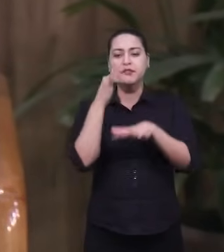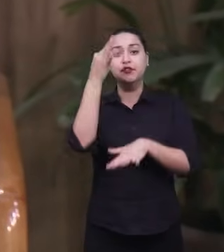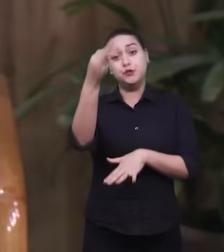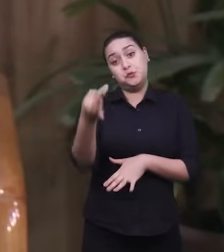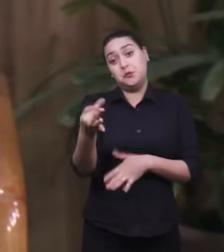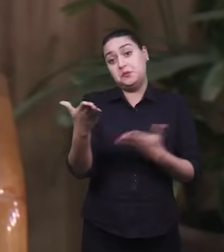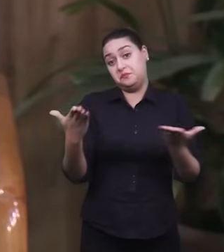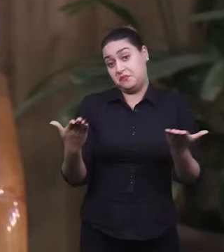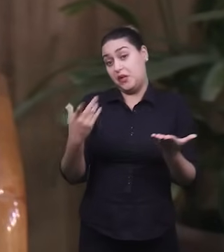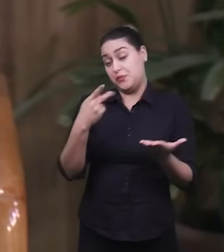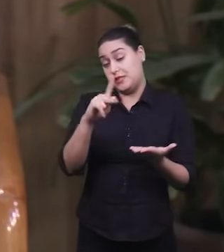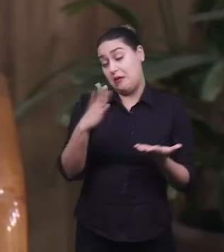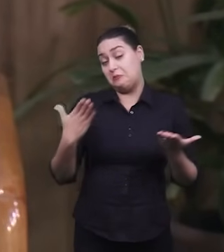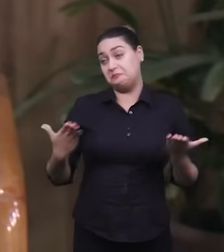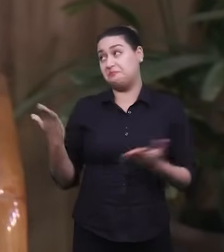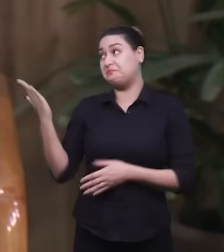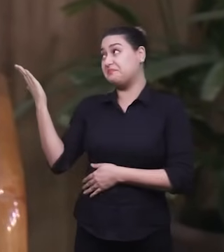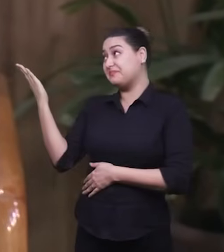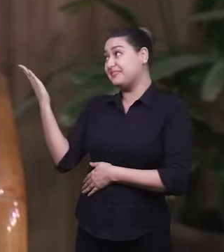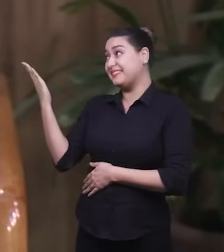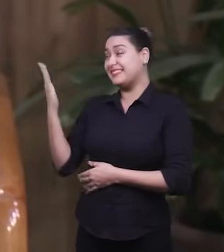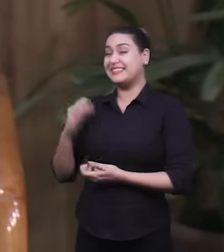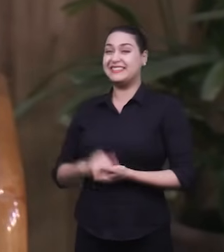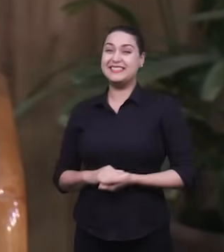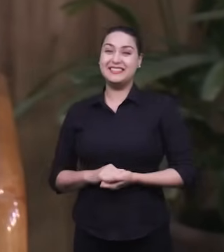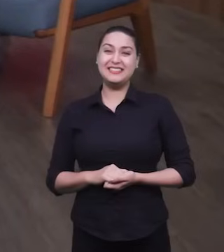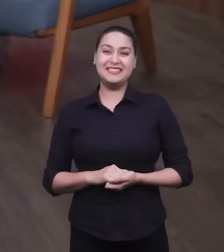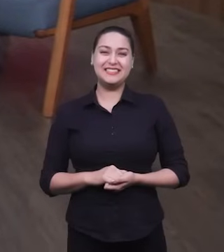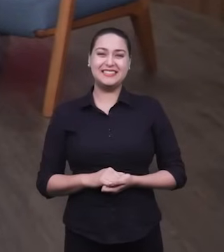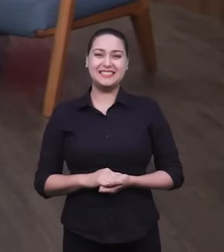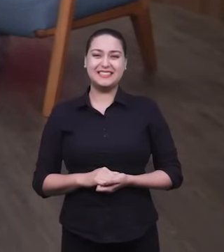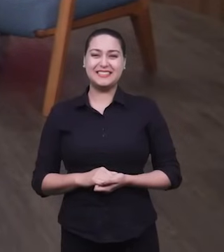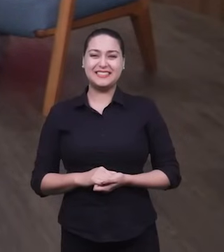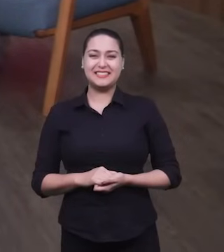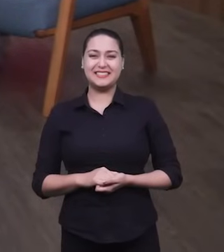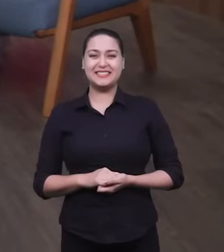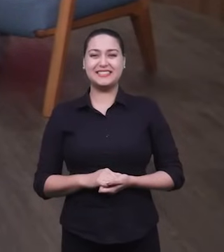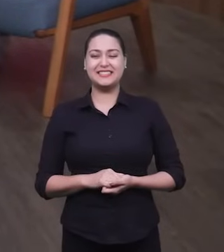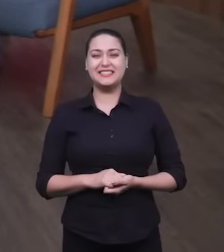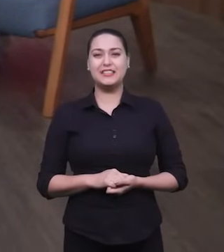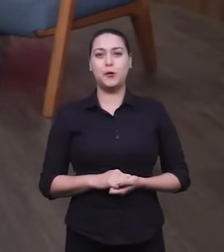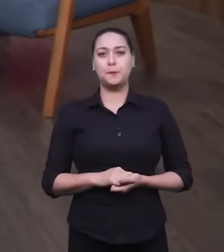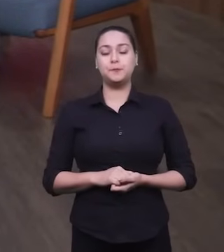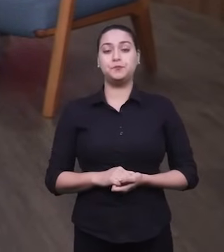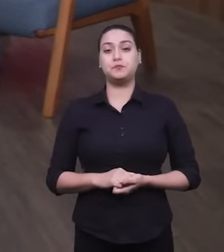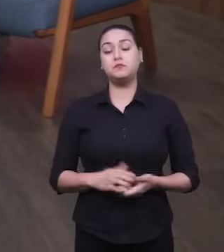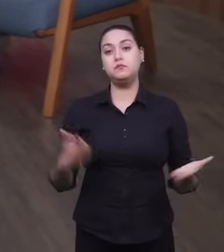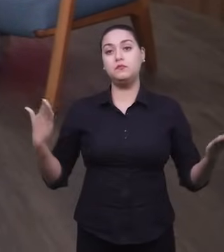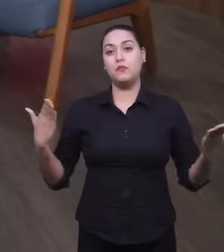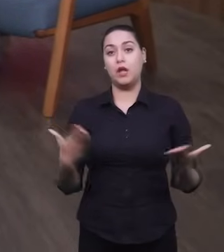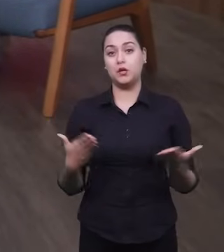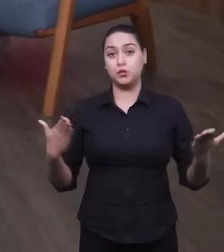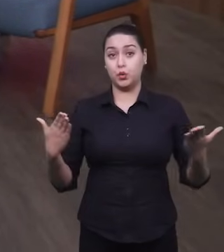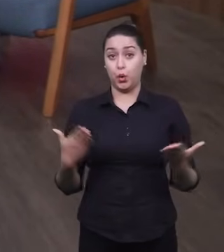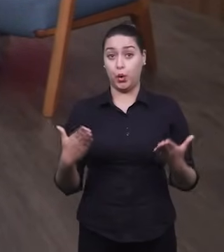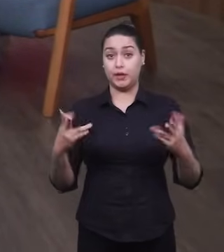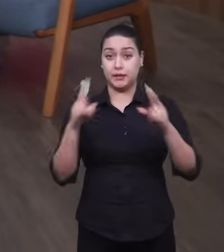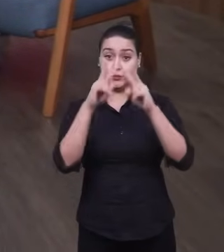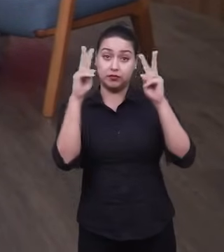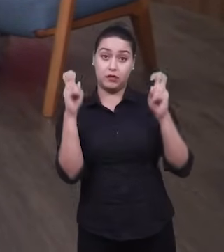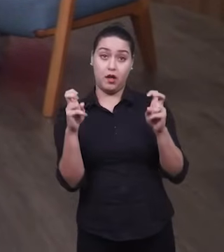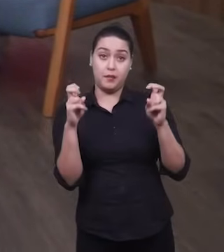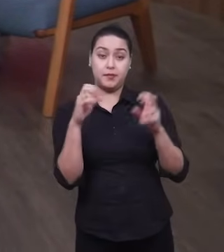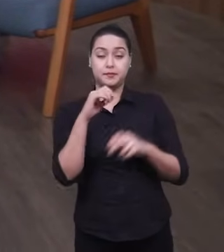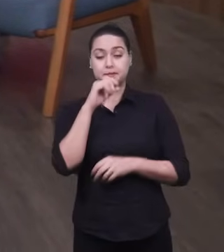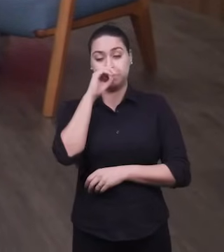quem sabe, vai ser o seu vídeo que vai aparecer aqui no programa. Bom, a gente entra agora aqui no tema, ou no